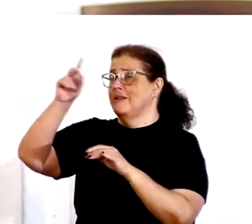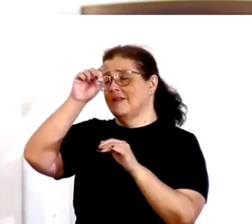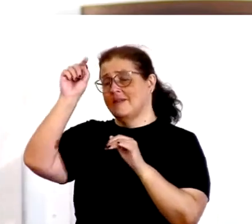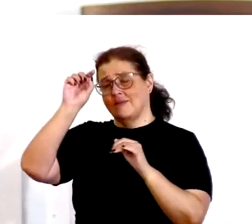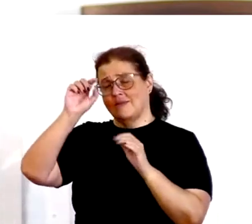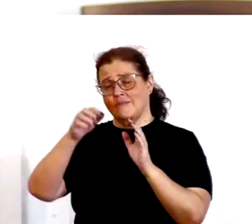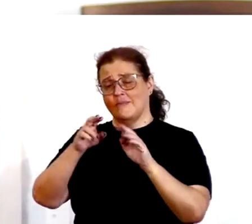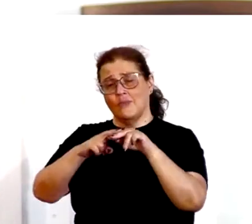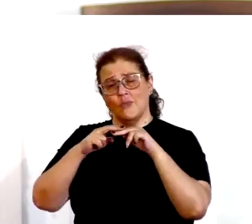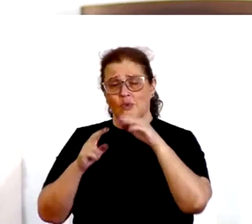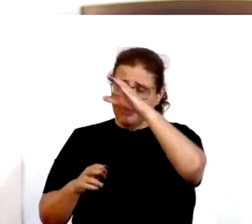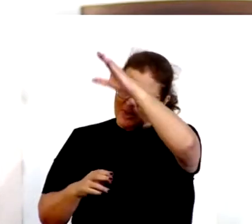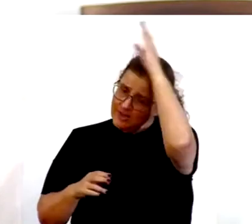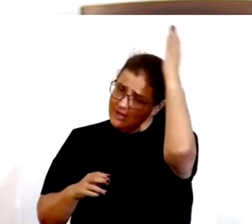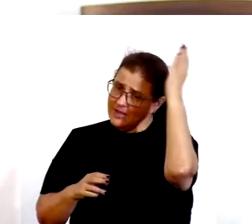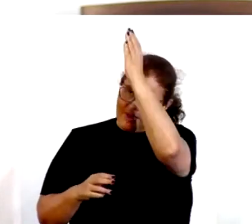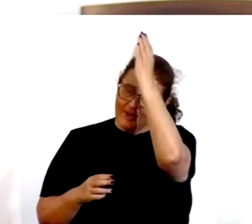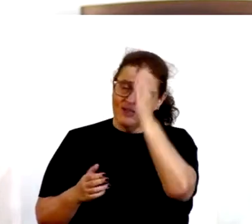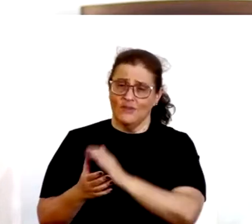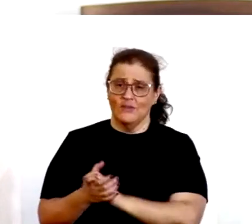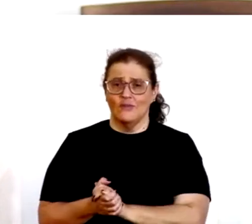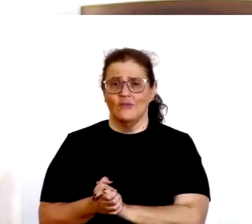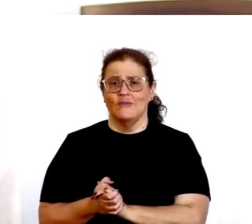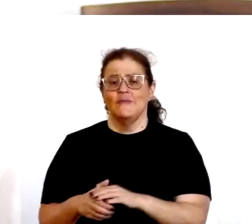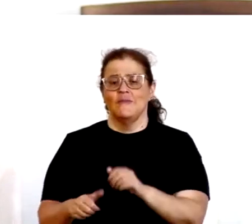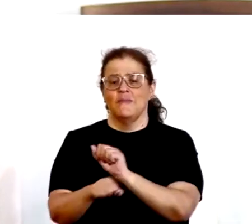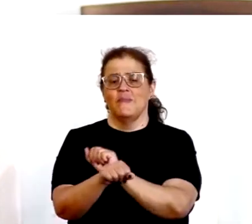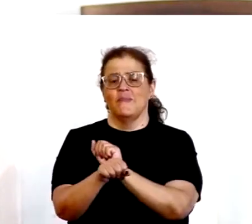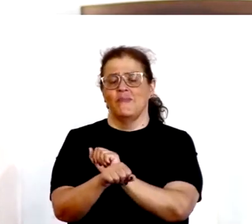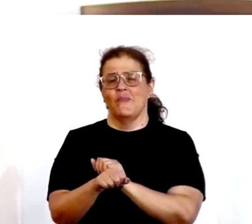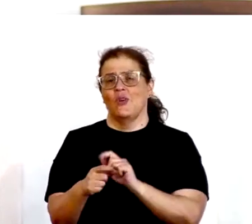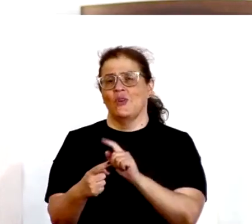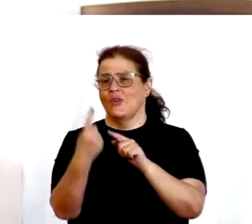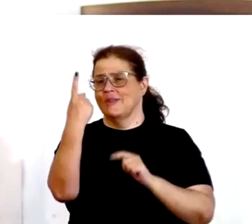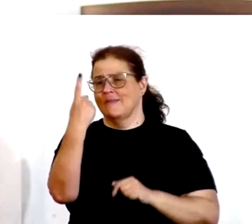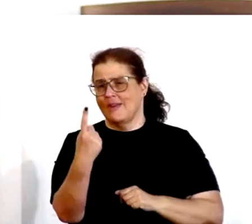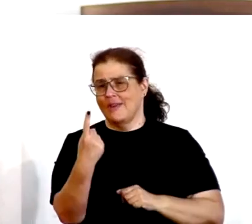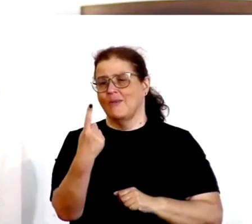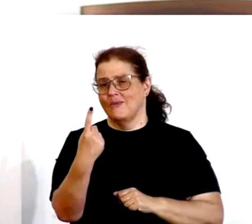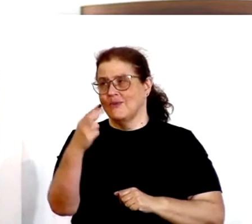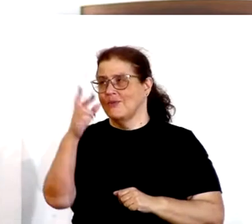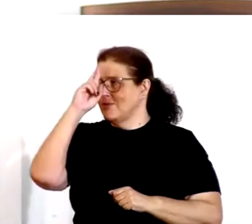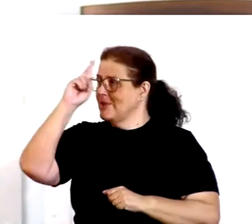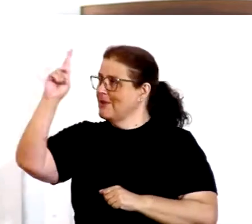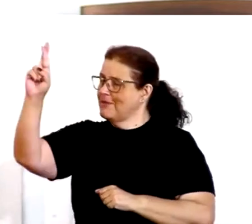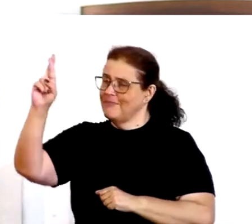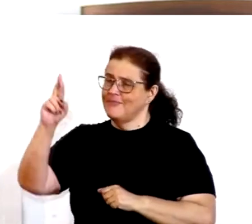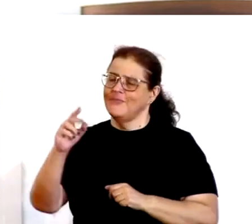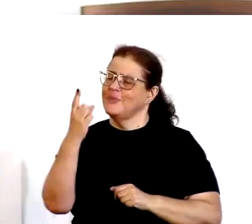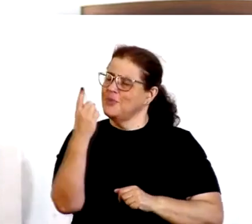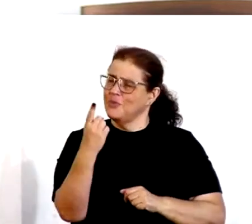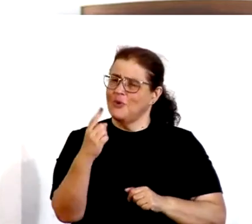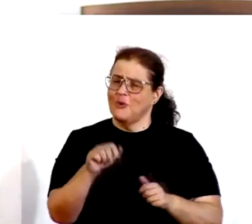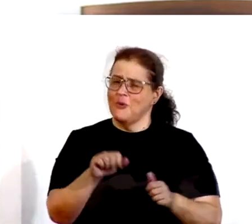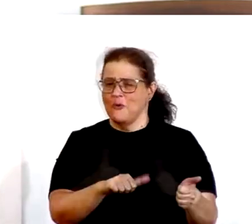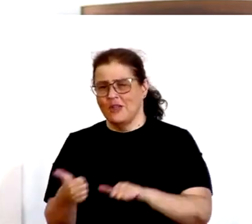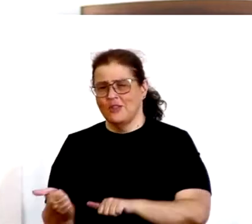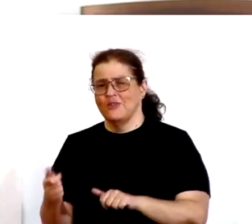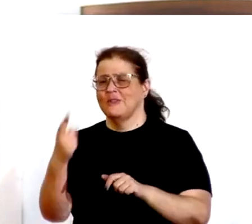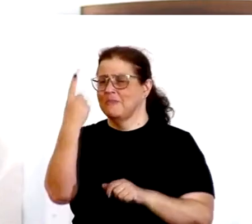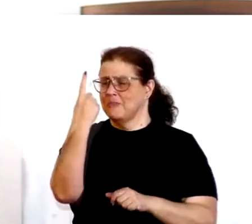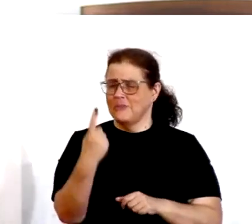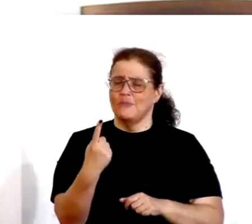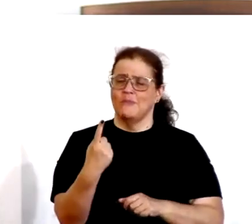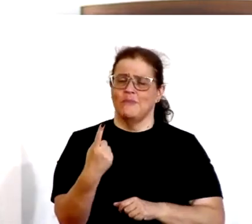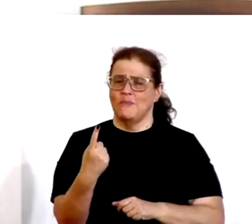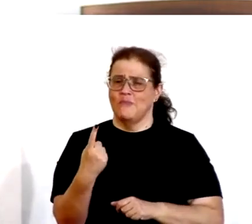chamados, numa só esperança da vossa vocação. Há um só Senhor, uma só fé, um só batismo, um só Deus e Pai, de todos, o qual é sobre todos, e